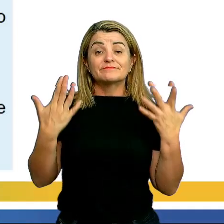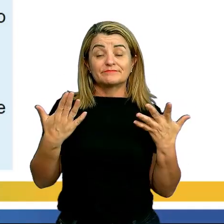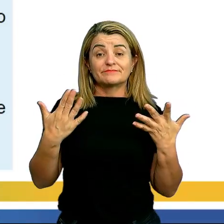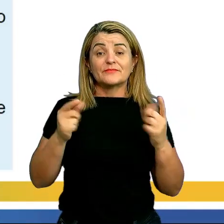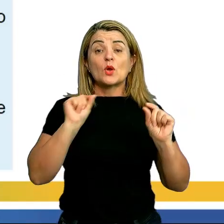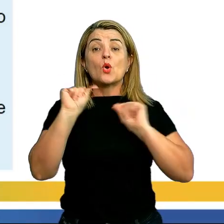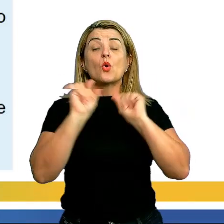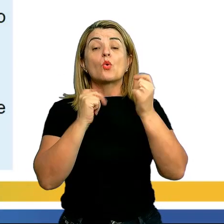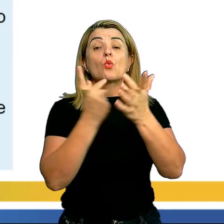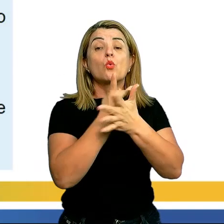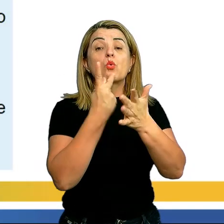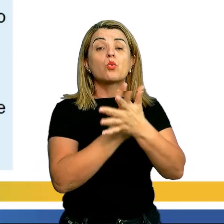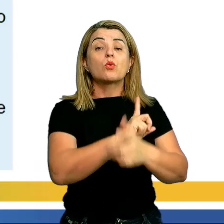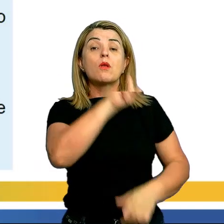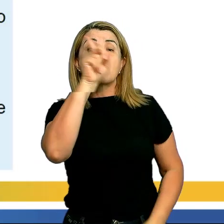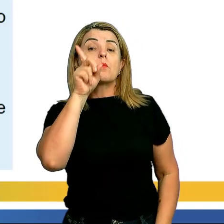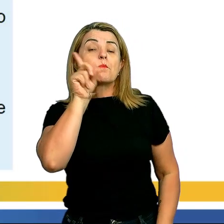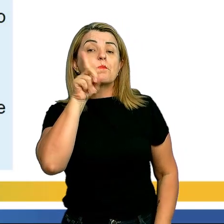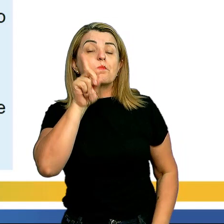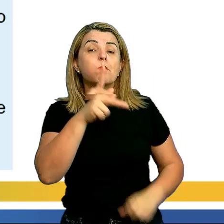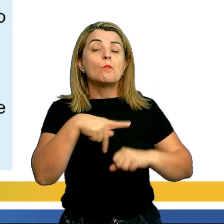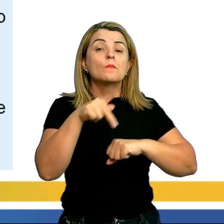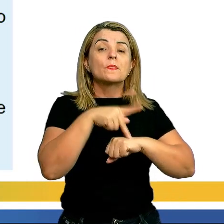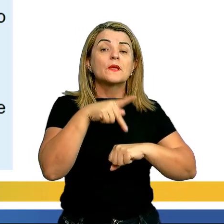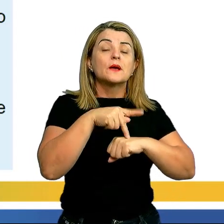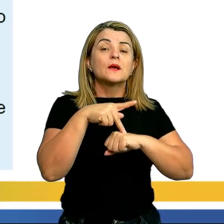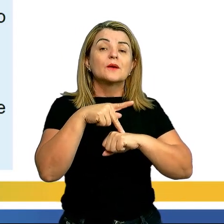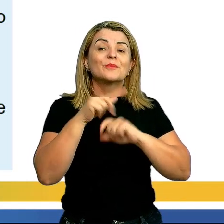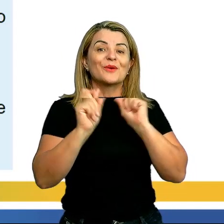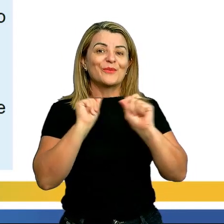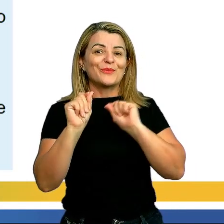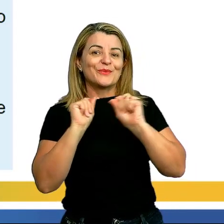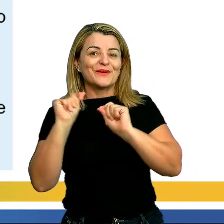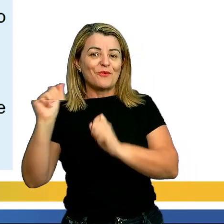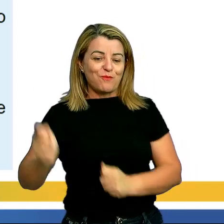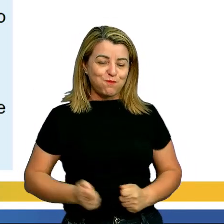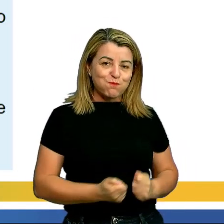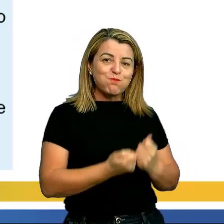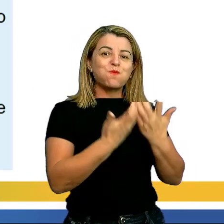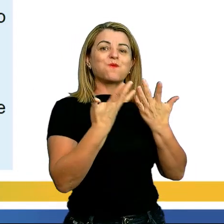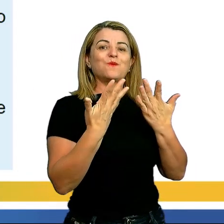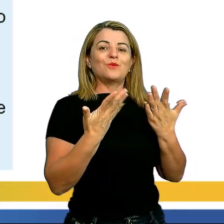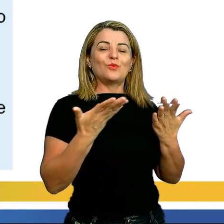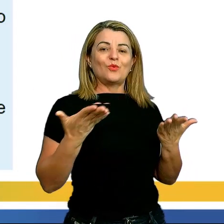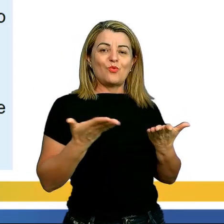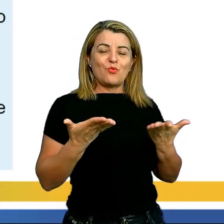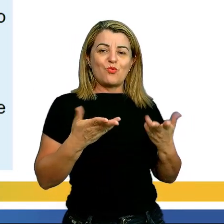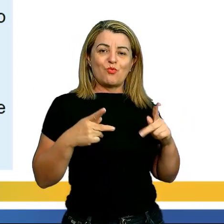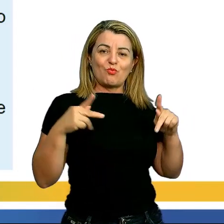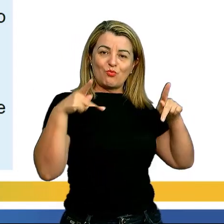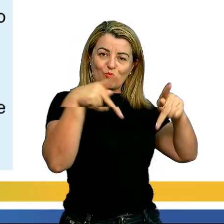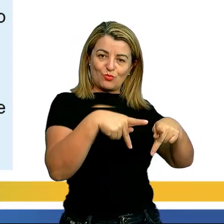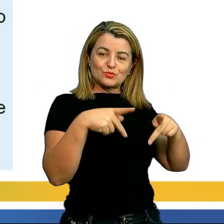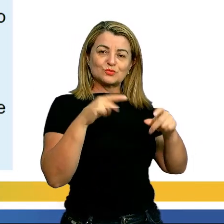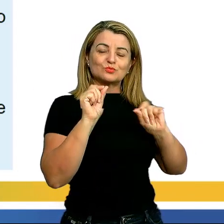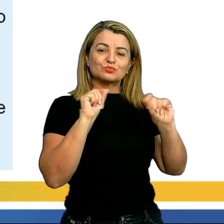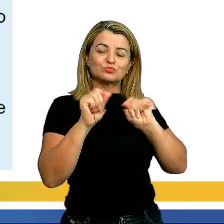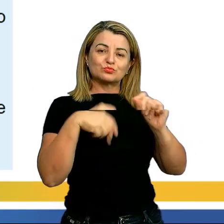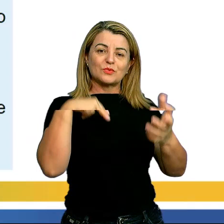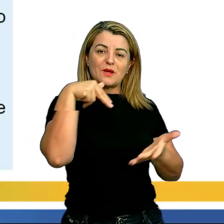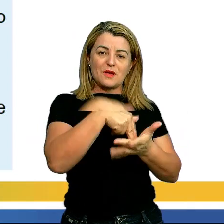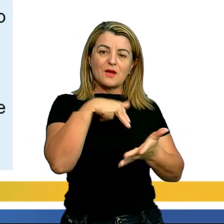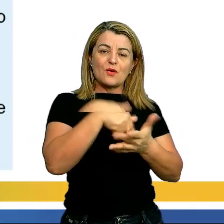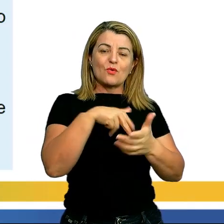Então, o que aconteceu nos Estados Unidos para que se recuperasse? Porque hoje os Estados Unidos estão muito bem, Então, houve um programa